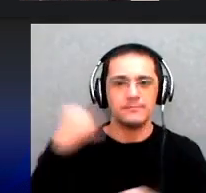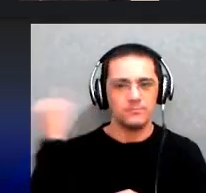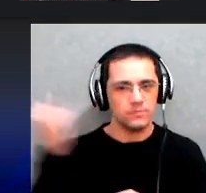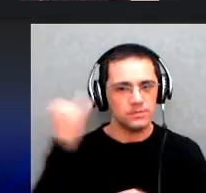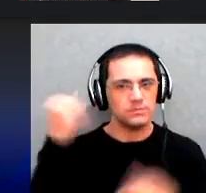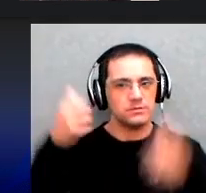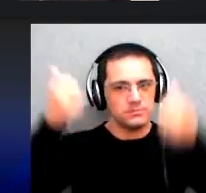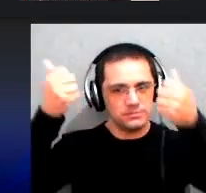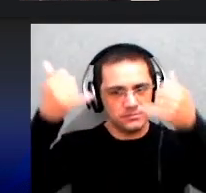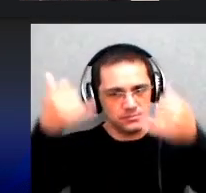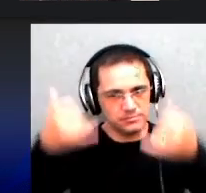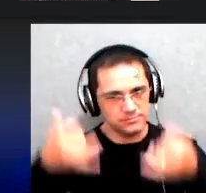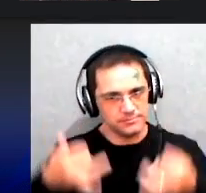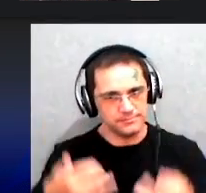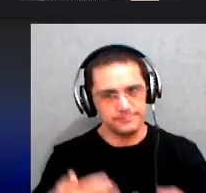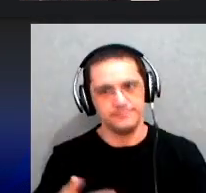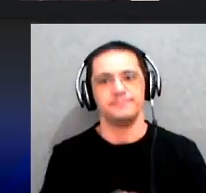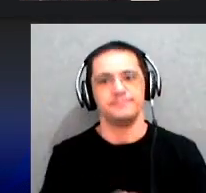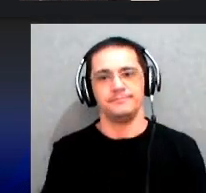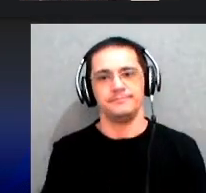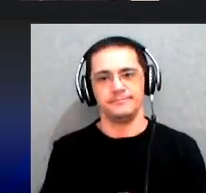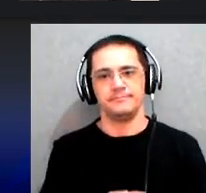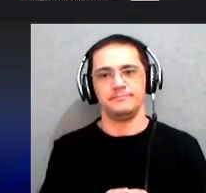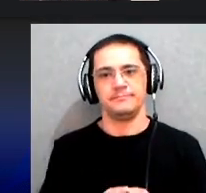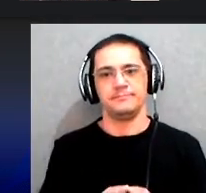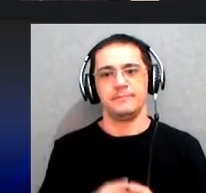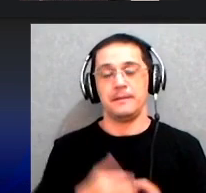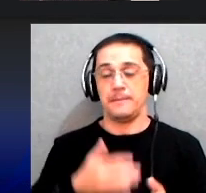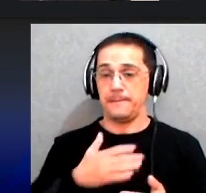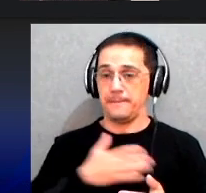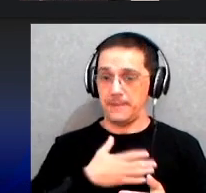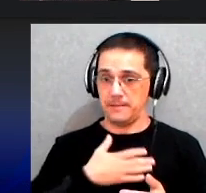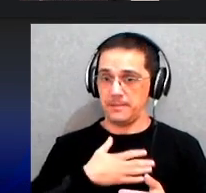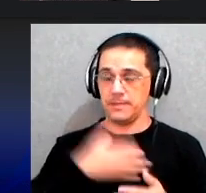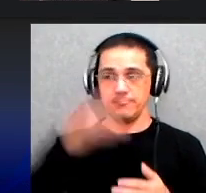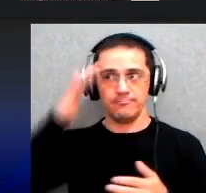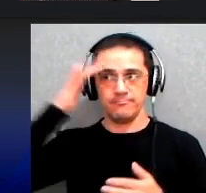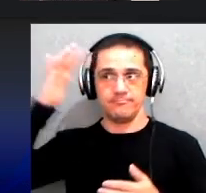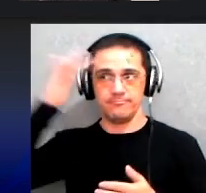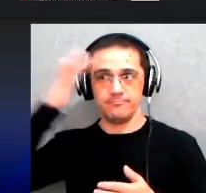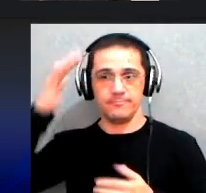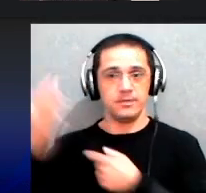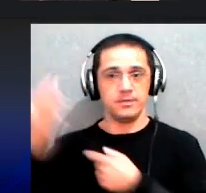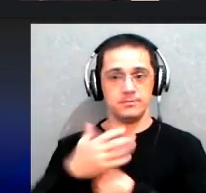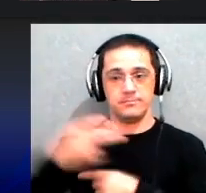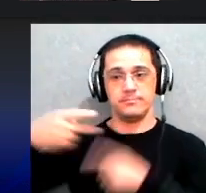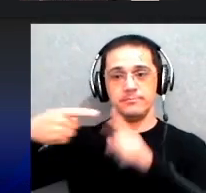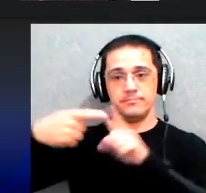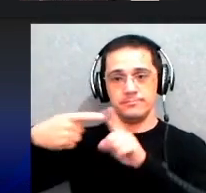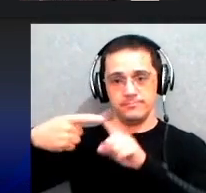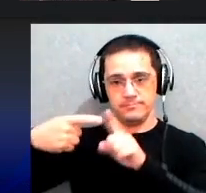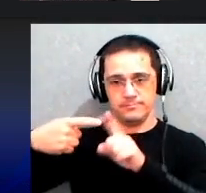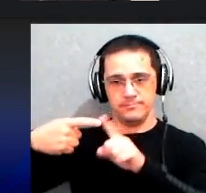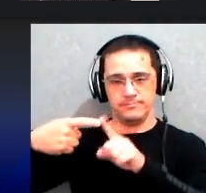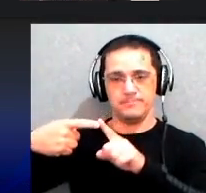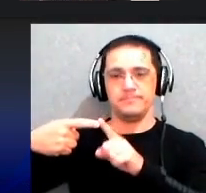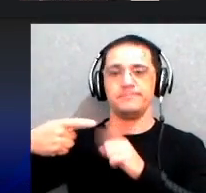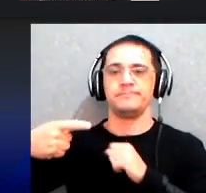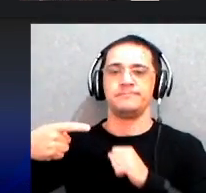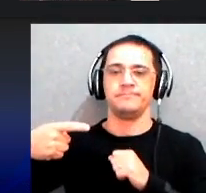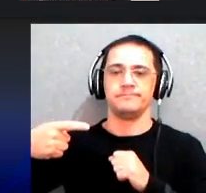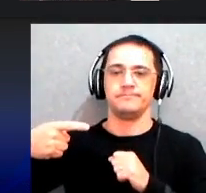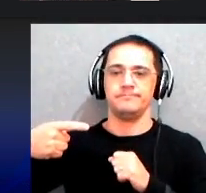meu alento interno, para as minhas reflexões internas desse tema. Uma do clássico Rui Barbosa, que